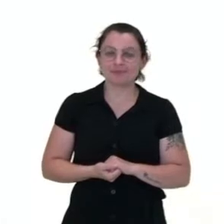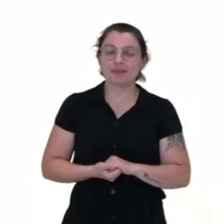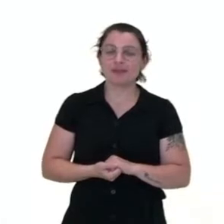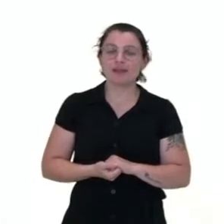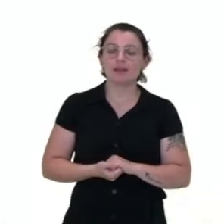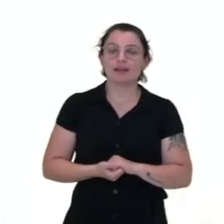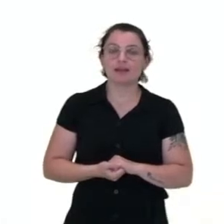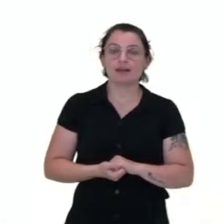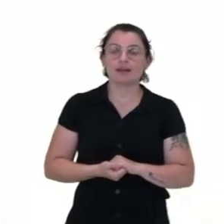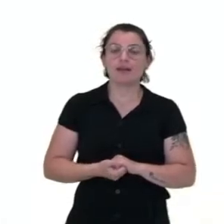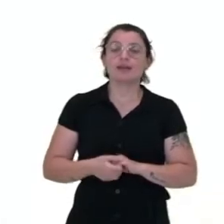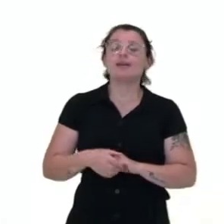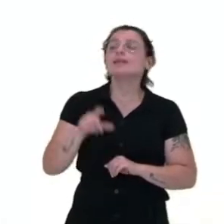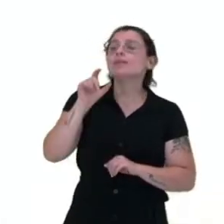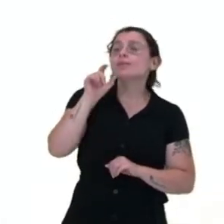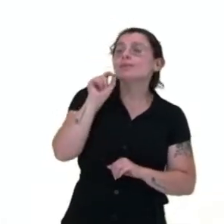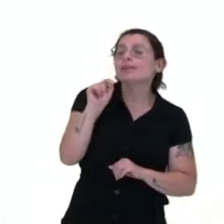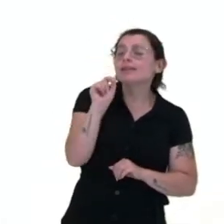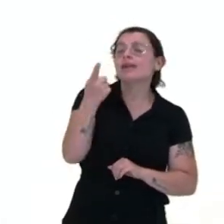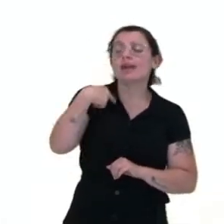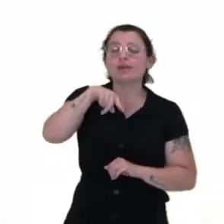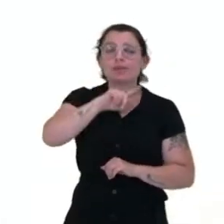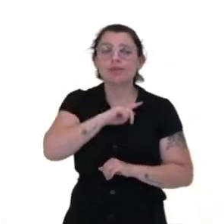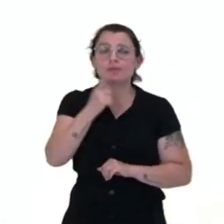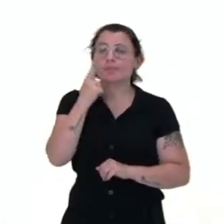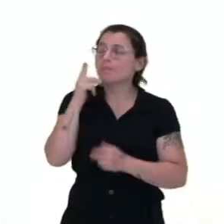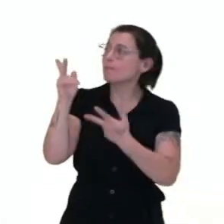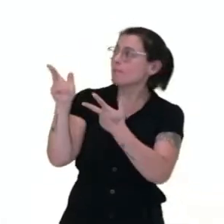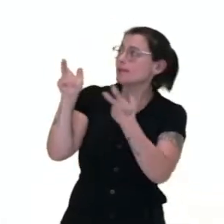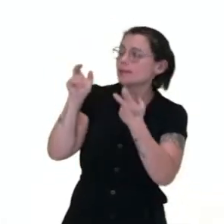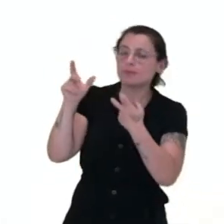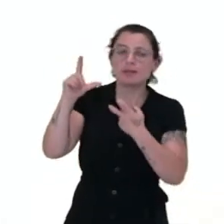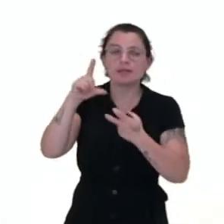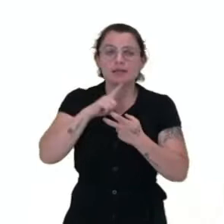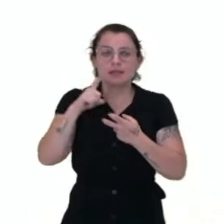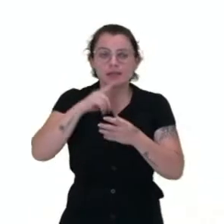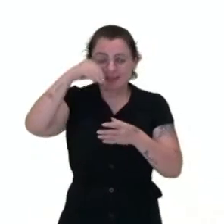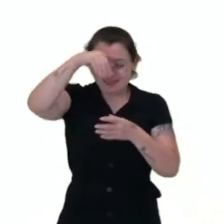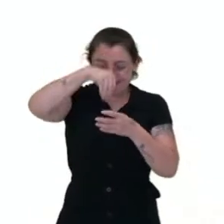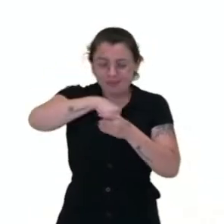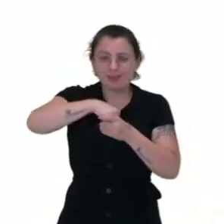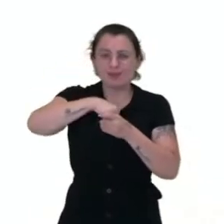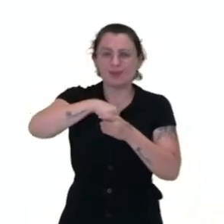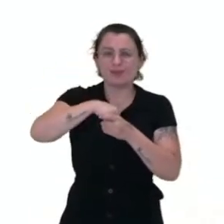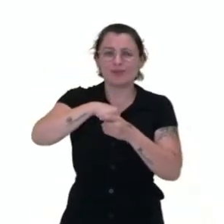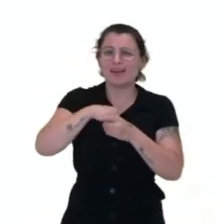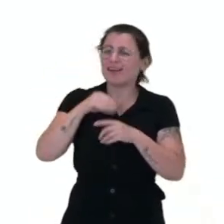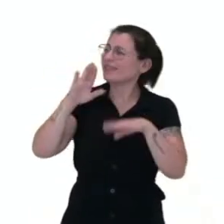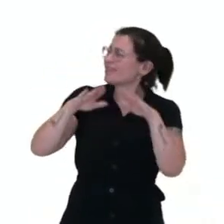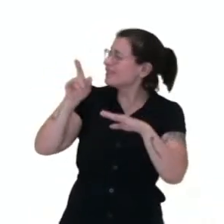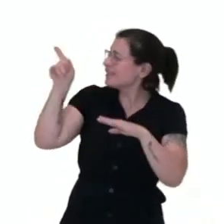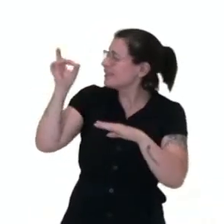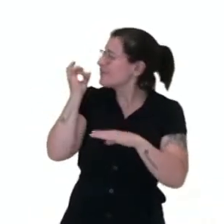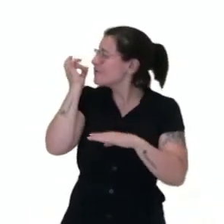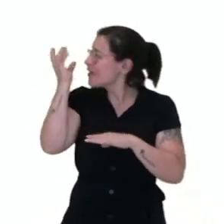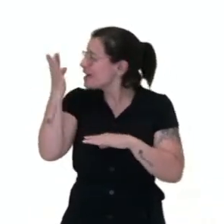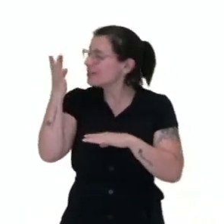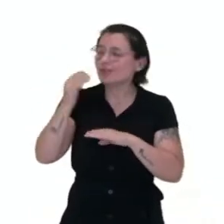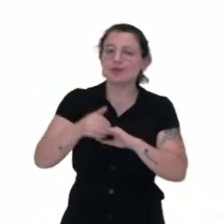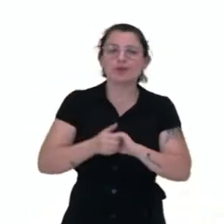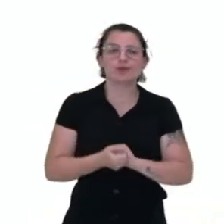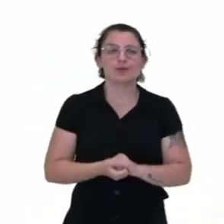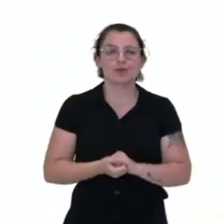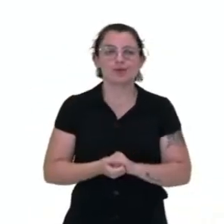perguntei: o que existe no interior do nosso corpo que nos ajuda nessas atividades tão simples, como correr,